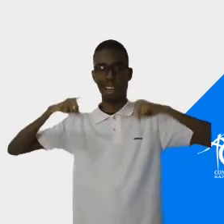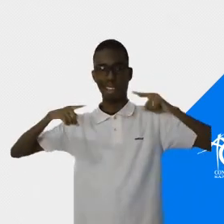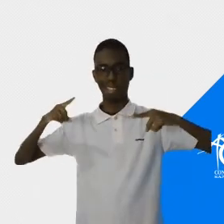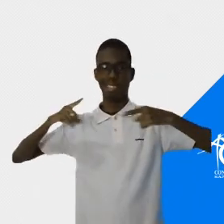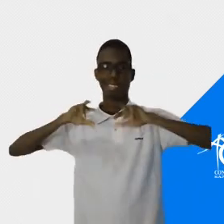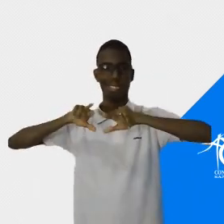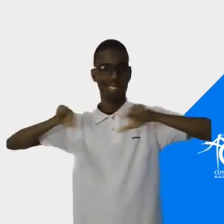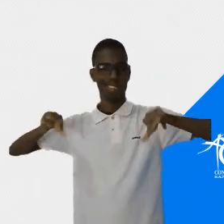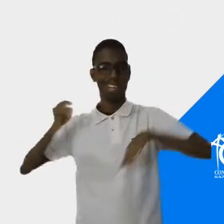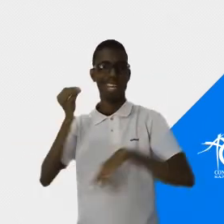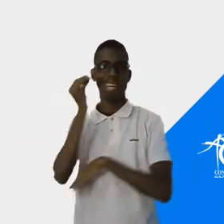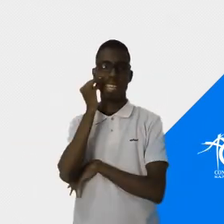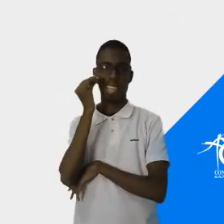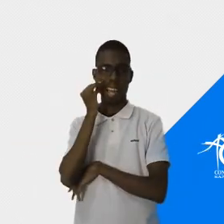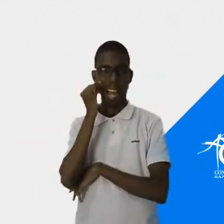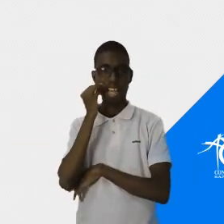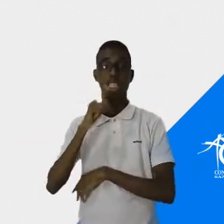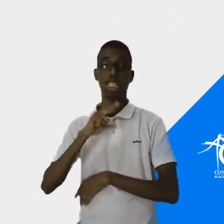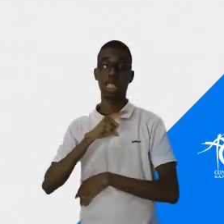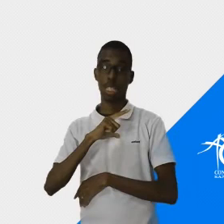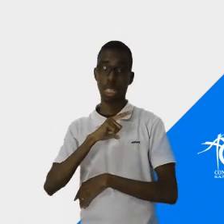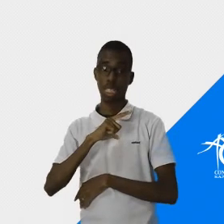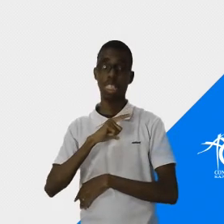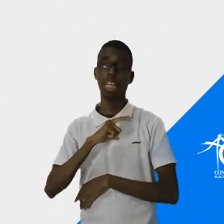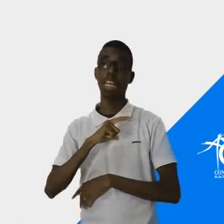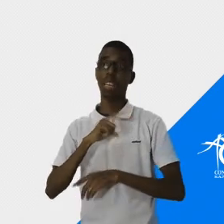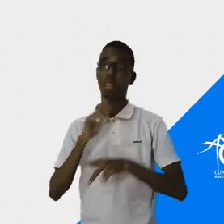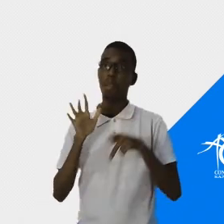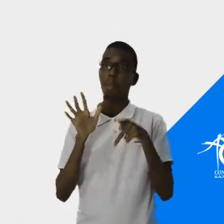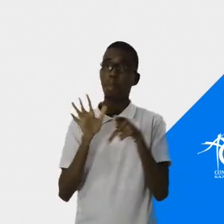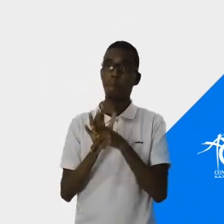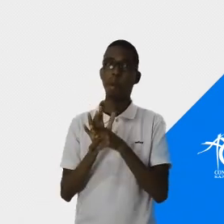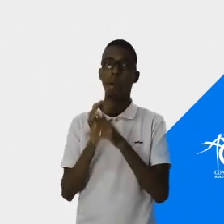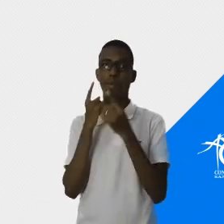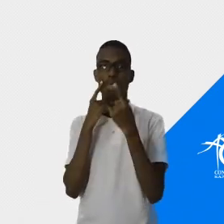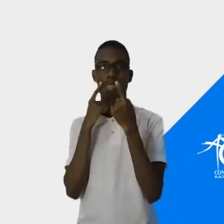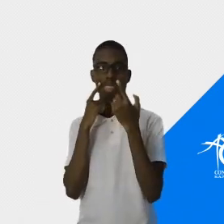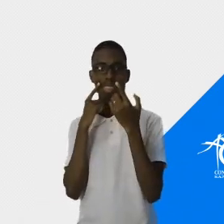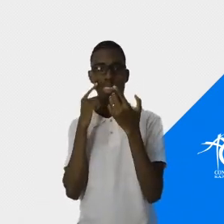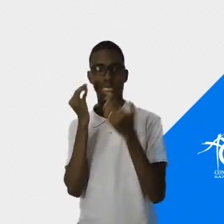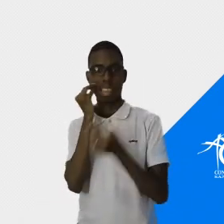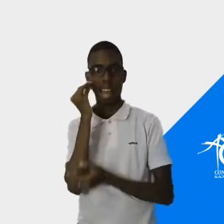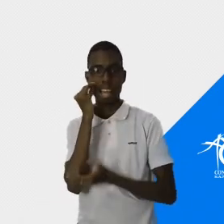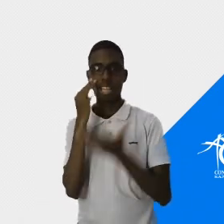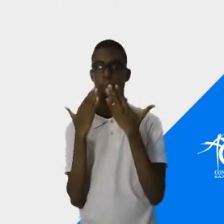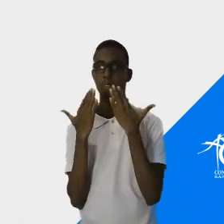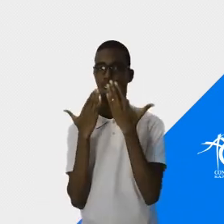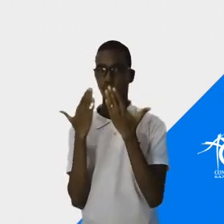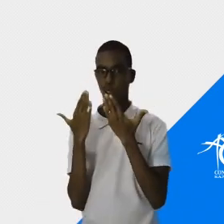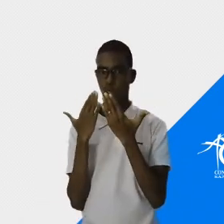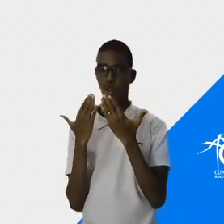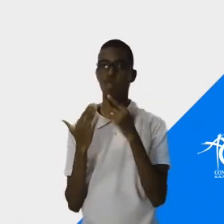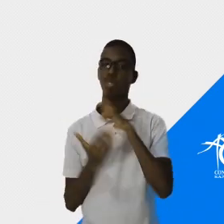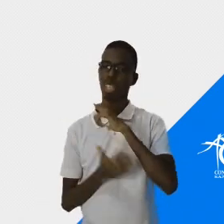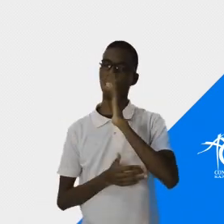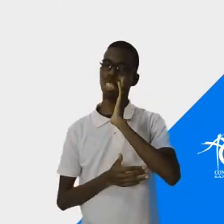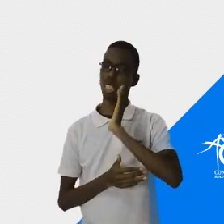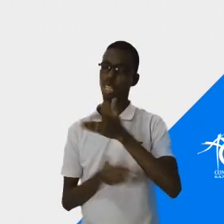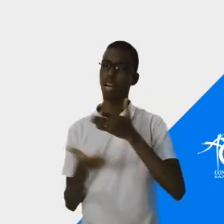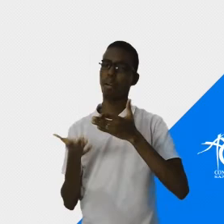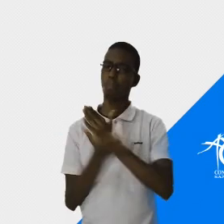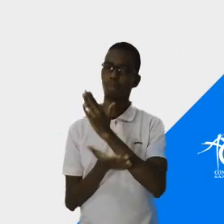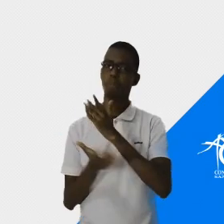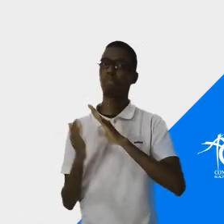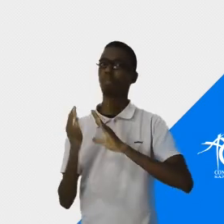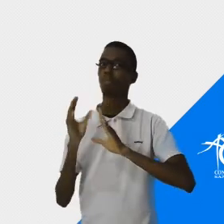porque aferem esse aspecto psicológico. Que são estruturados, têm fundamentos teóricos, foram validados em termos de conteúdo, qualidade